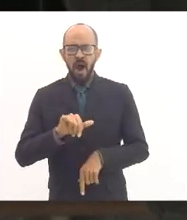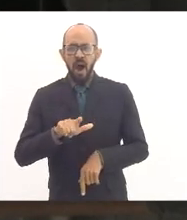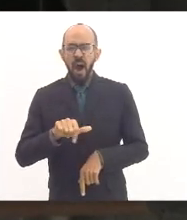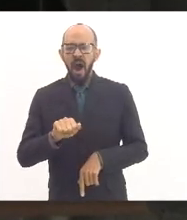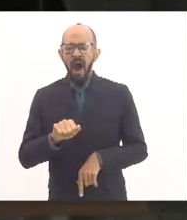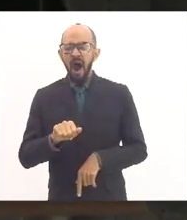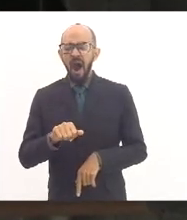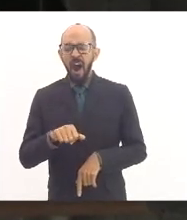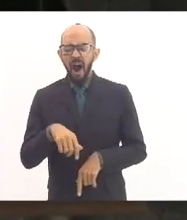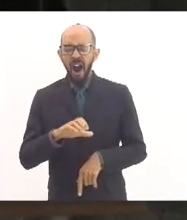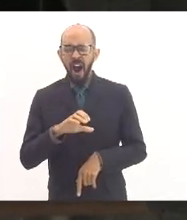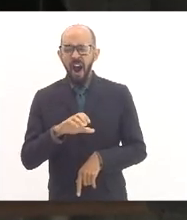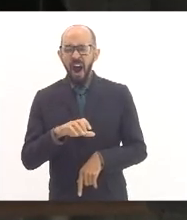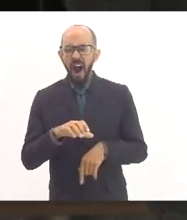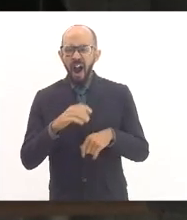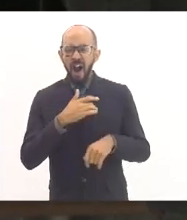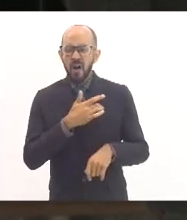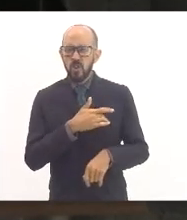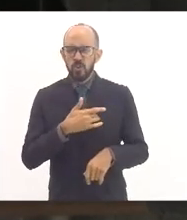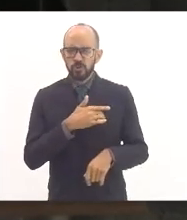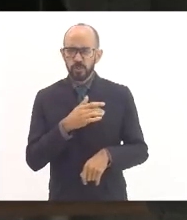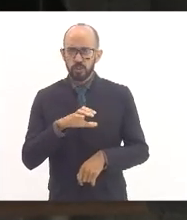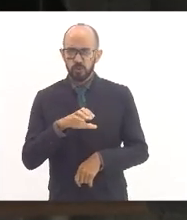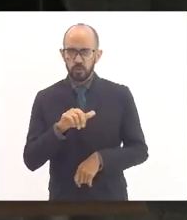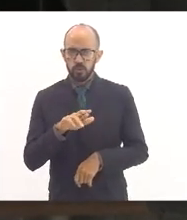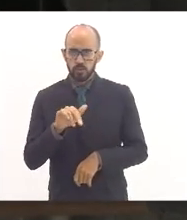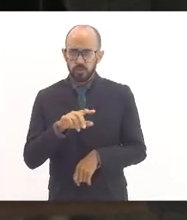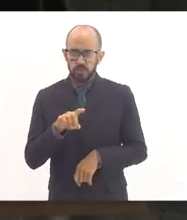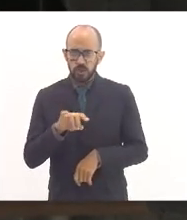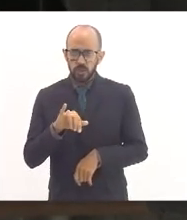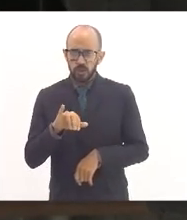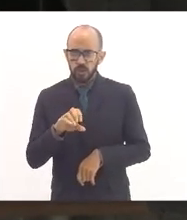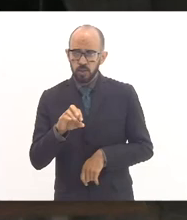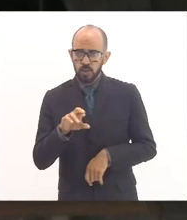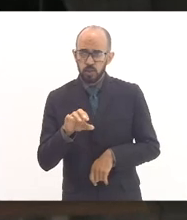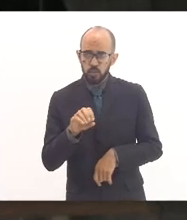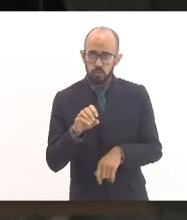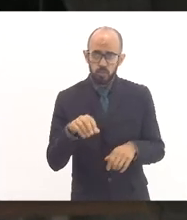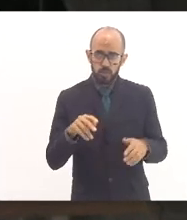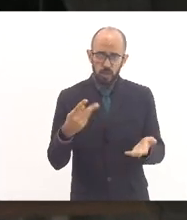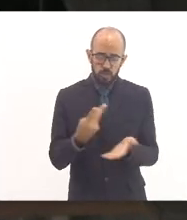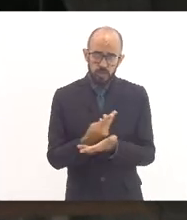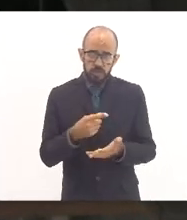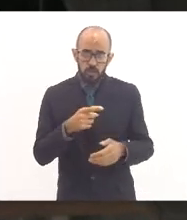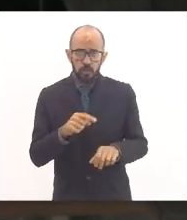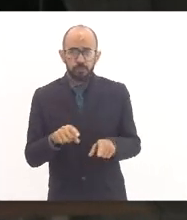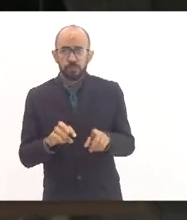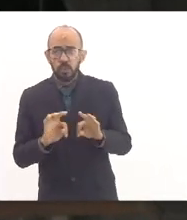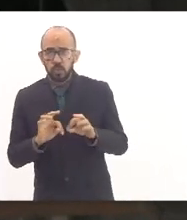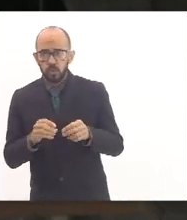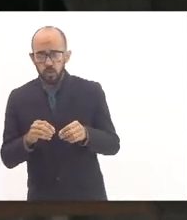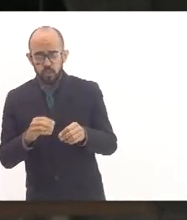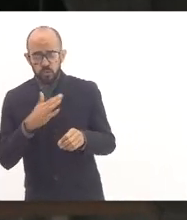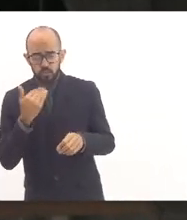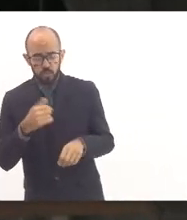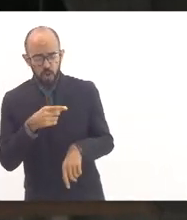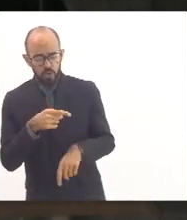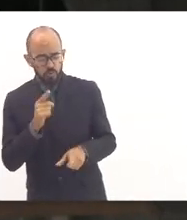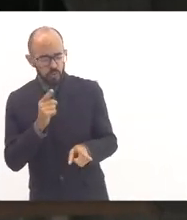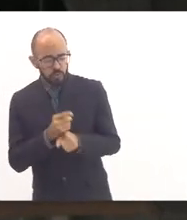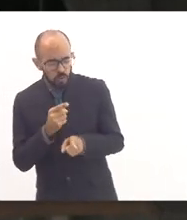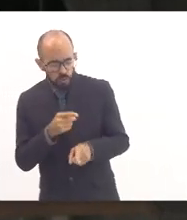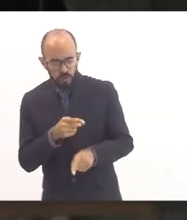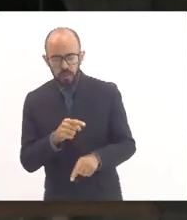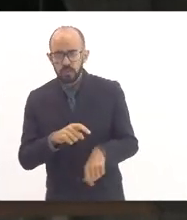no no no evento que teve agora Ângela Cruzeiro todos os os mortos foram identificados